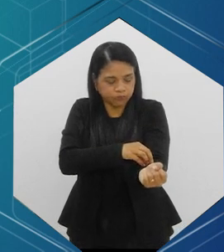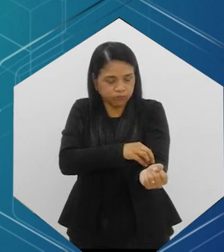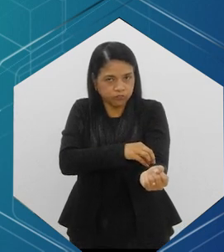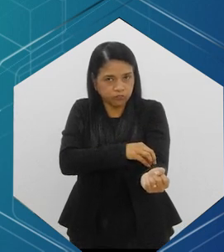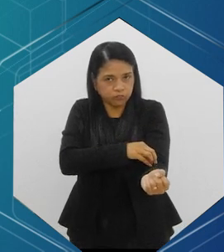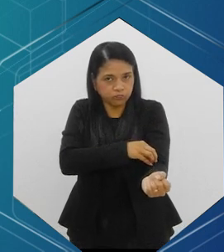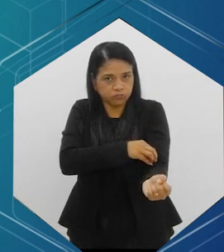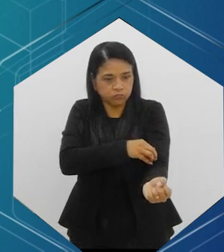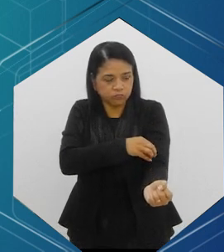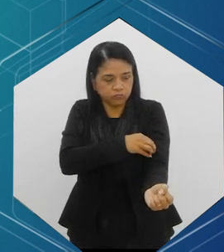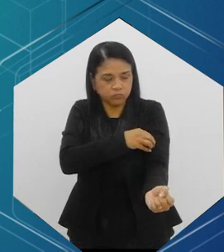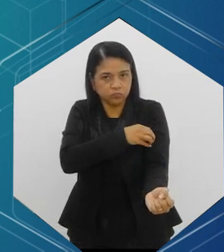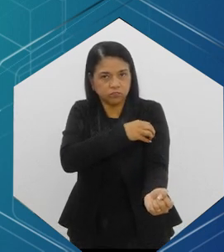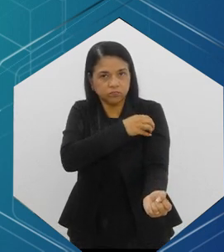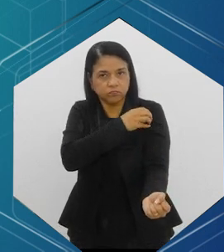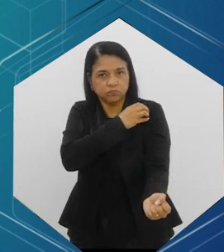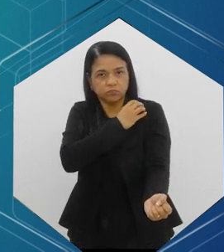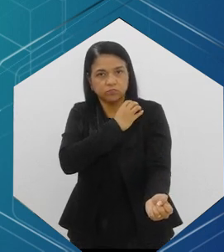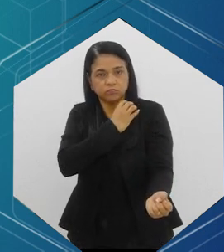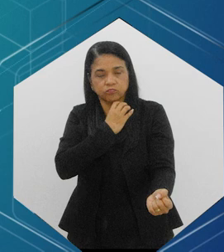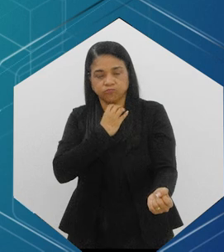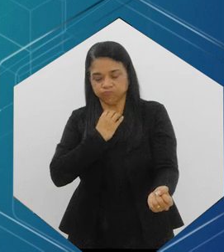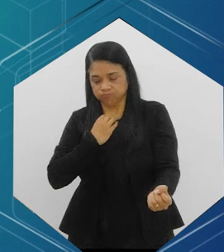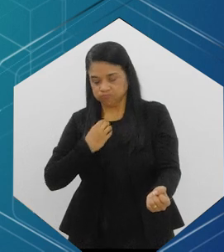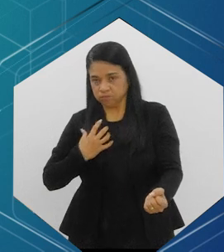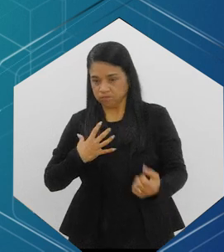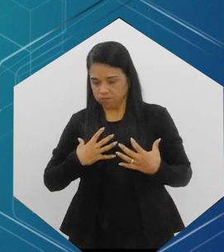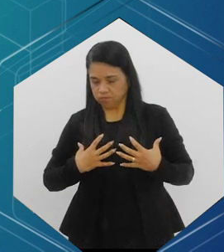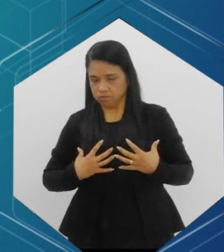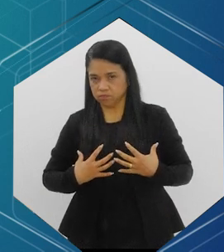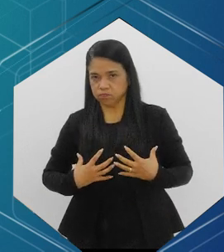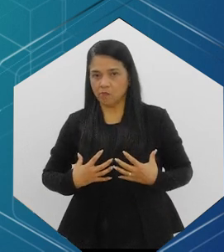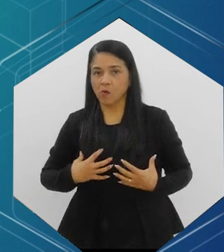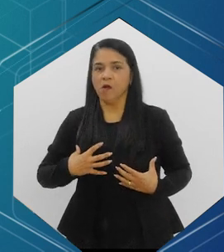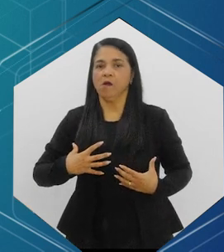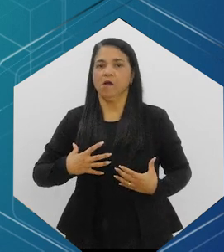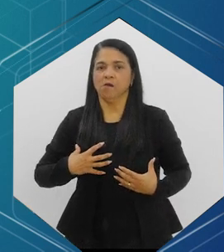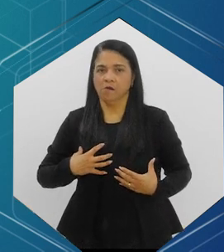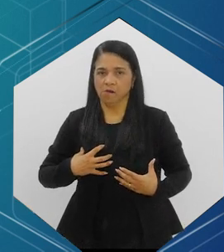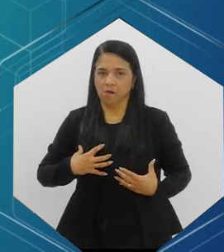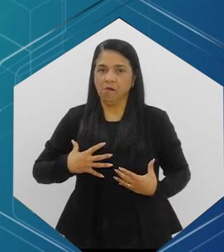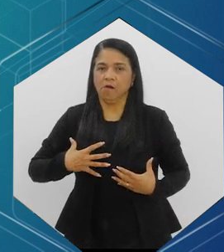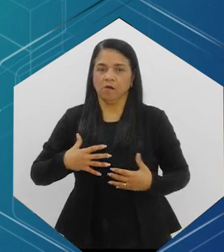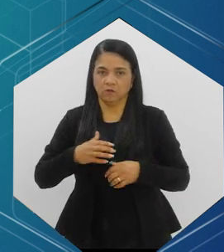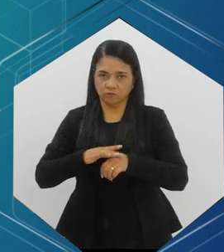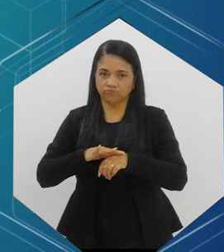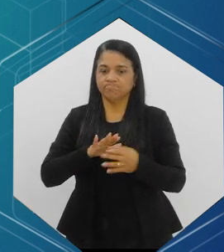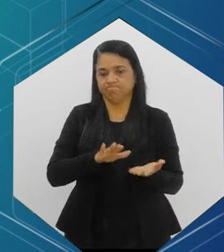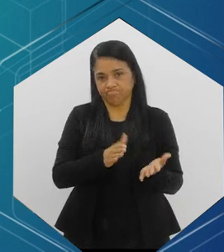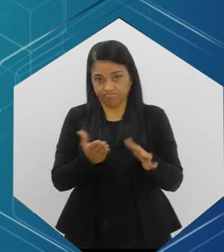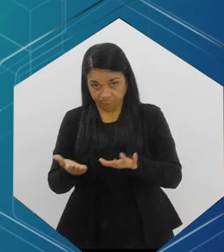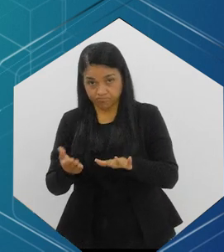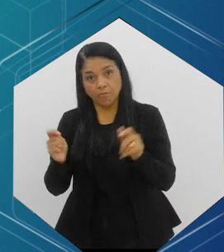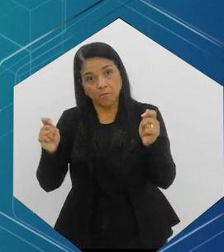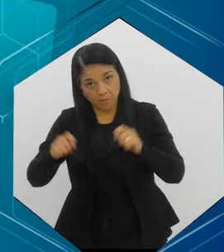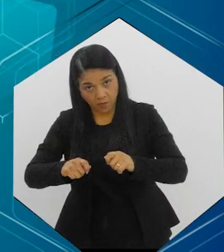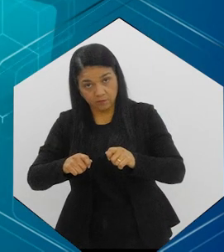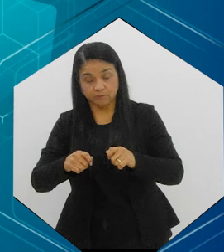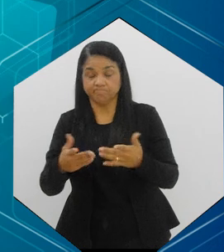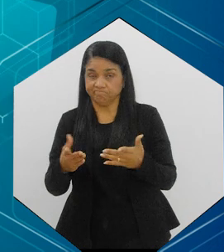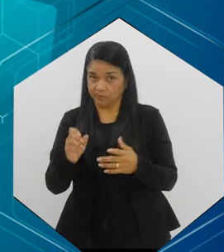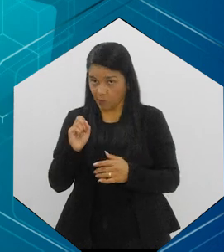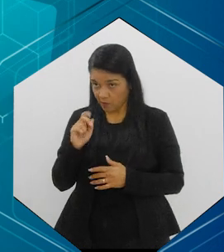pode continuar a subir dentro do tubo e alcançar o pulmão. Aí você tem uma embolia pulmonar, que causa morte. Ok?